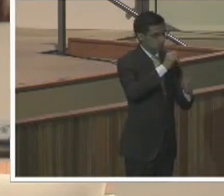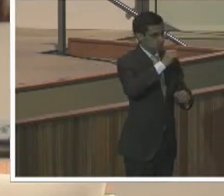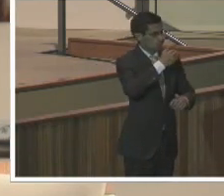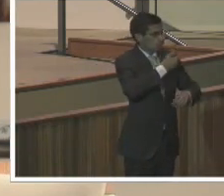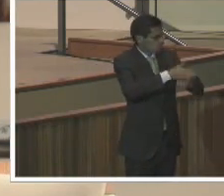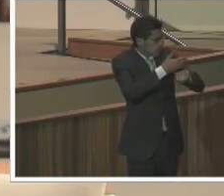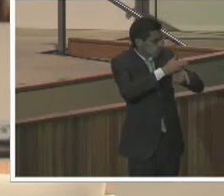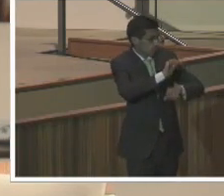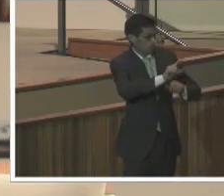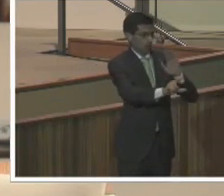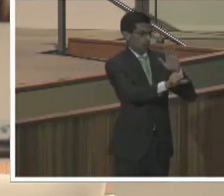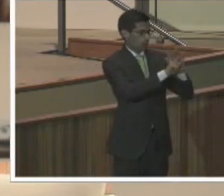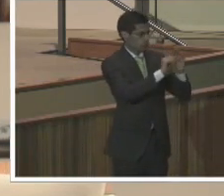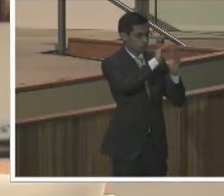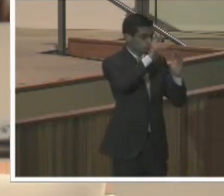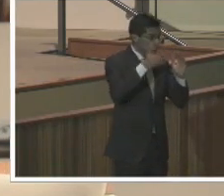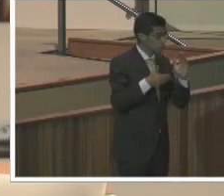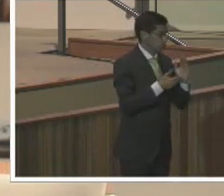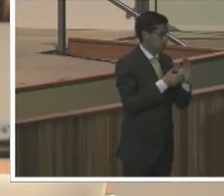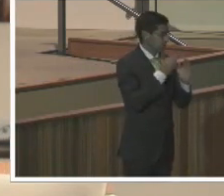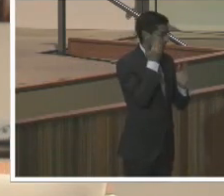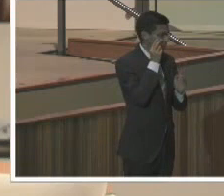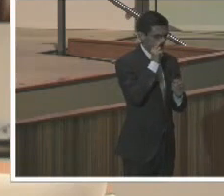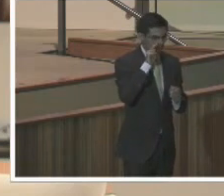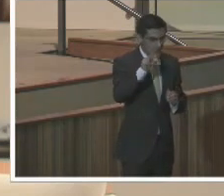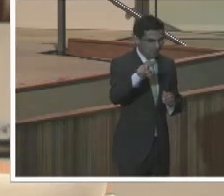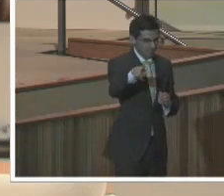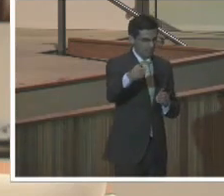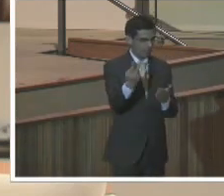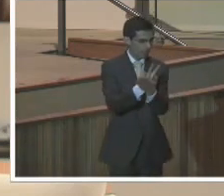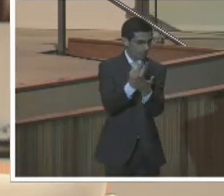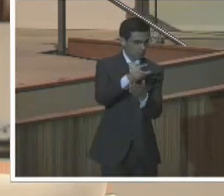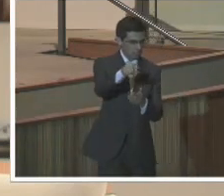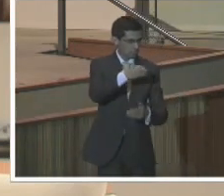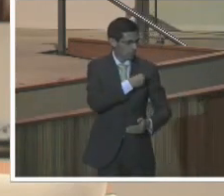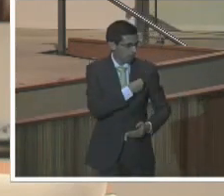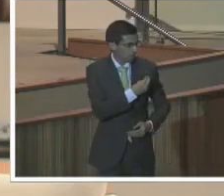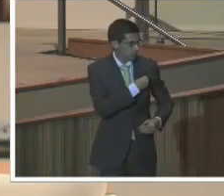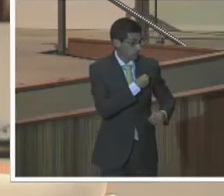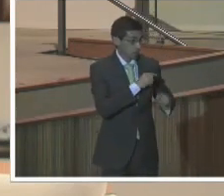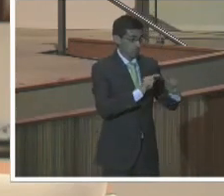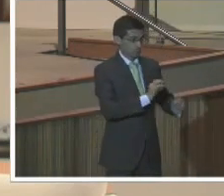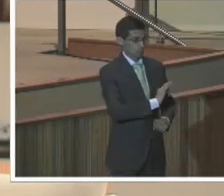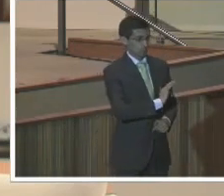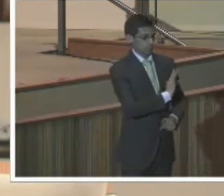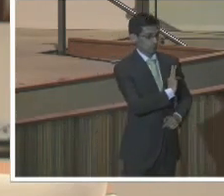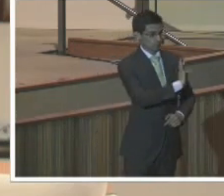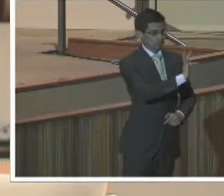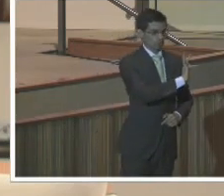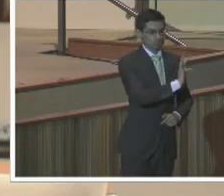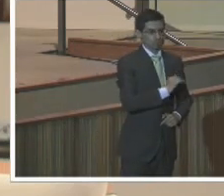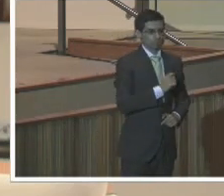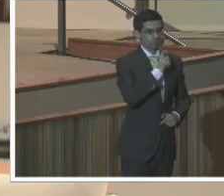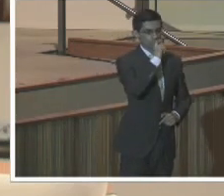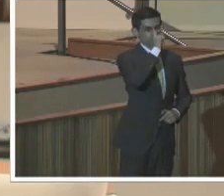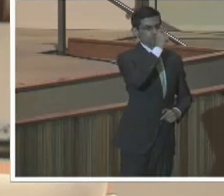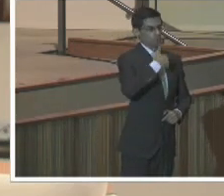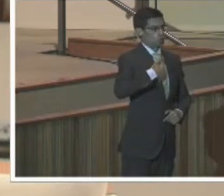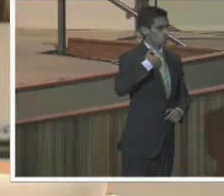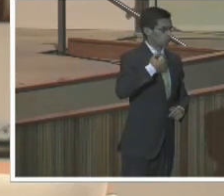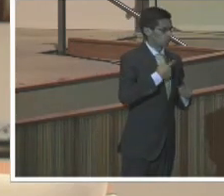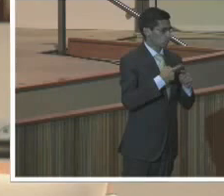os preceitos legais que faziam parte da religiosidade daquele